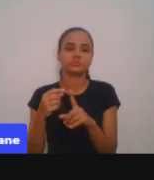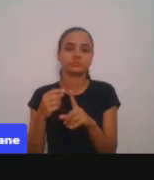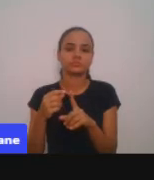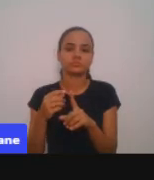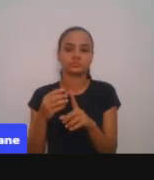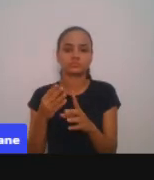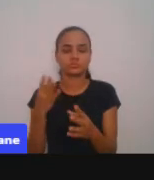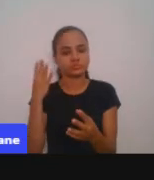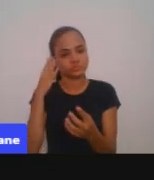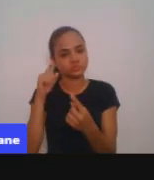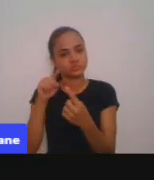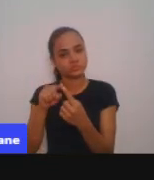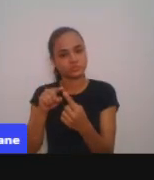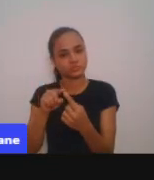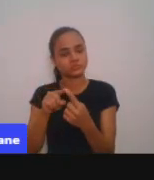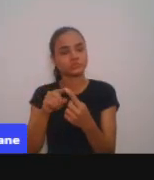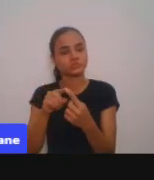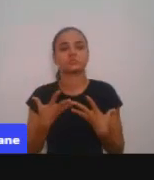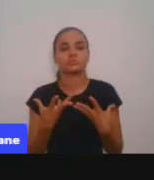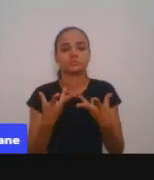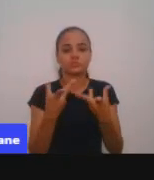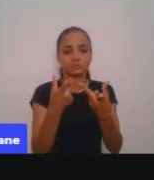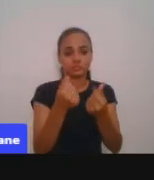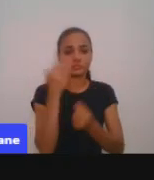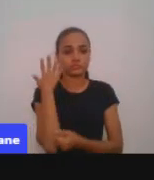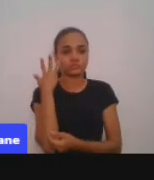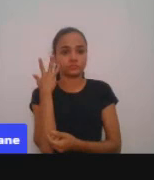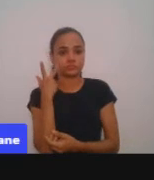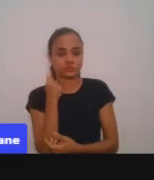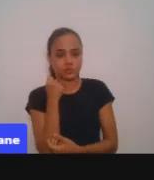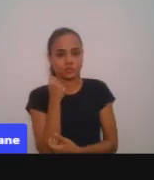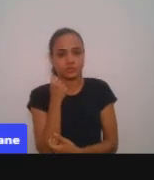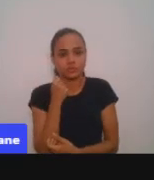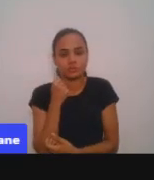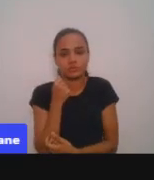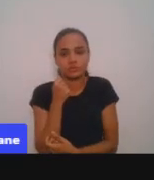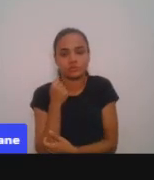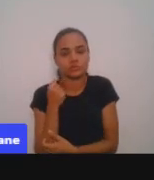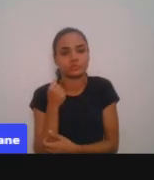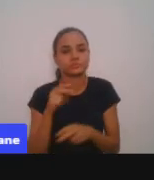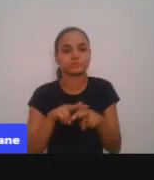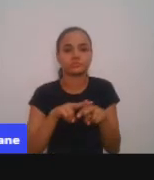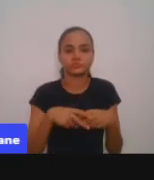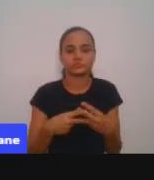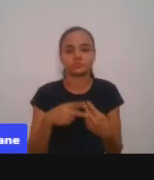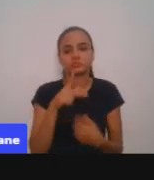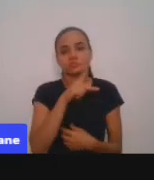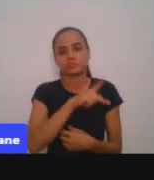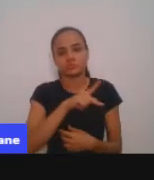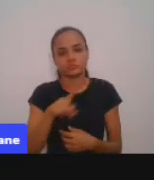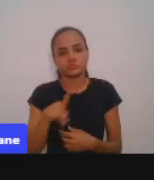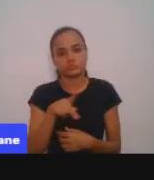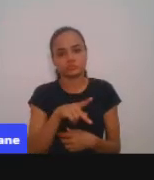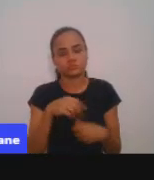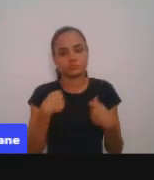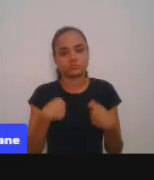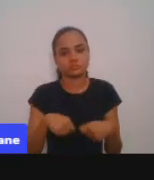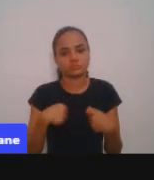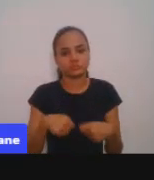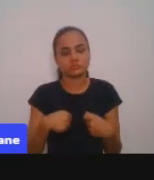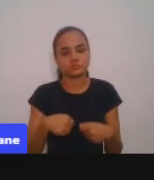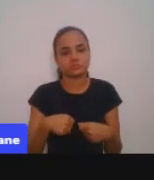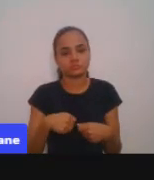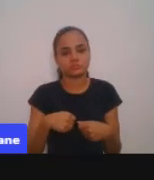habilidades dessas crianças. Por isso, então, o professor precisando ser quem direciona essas